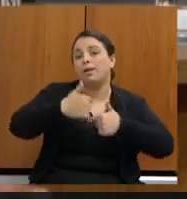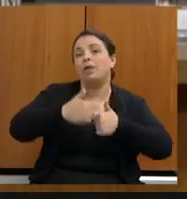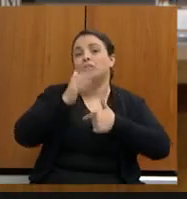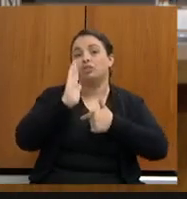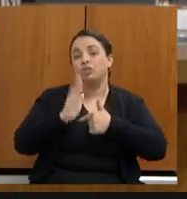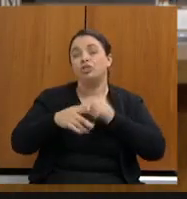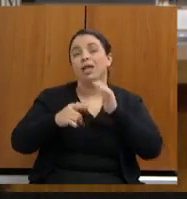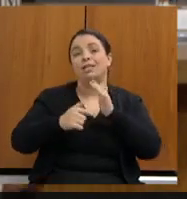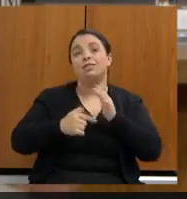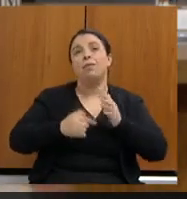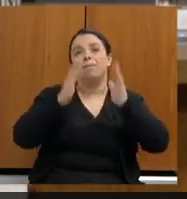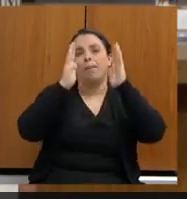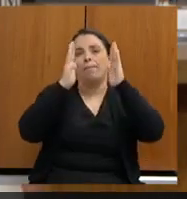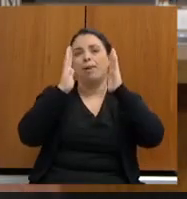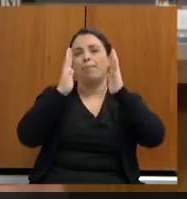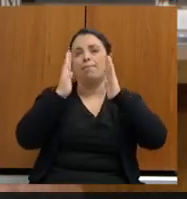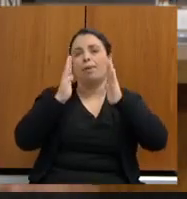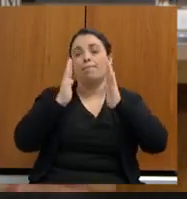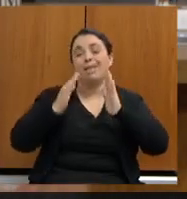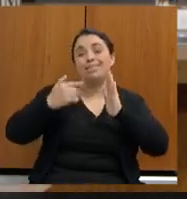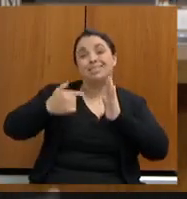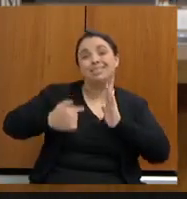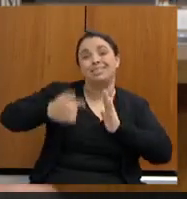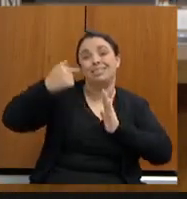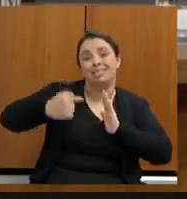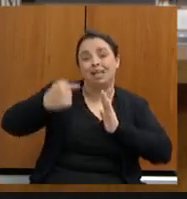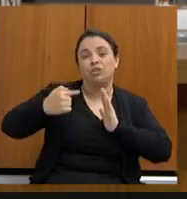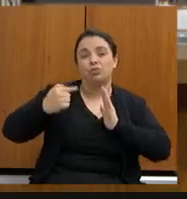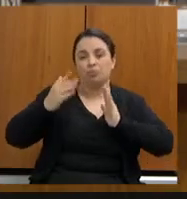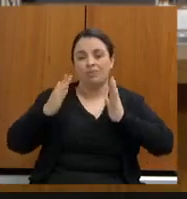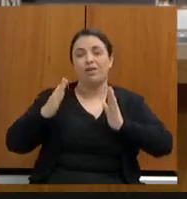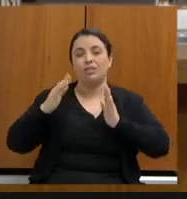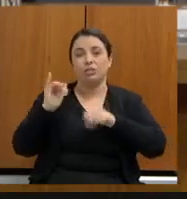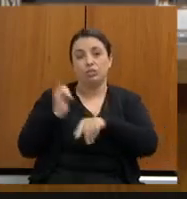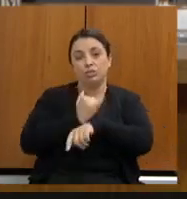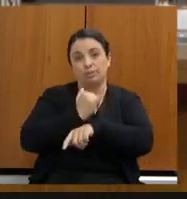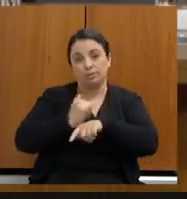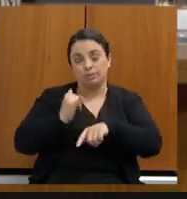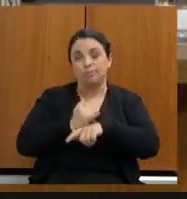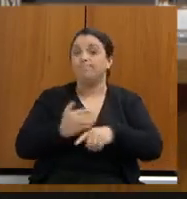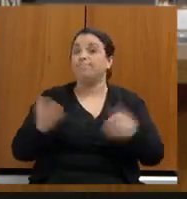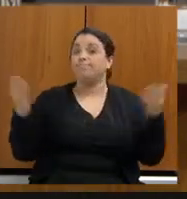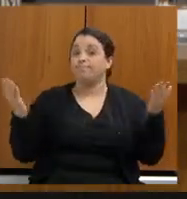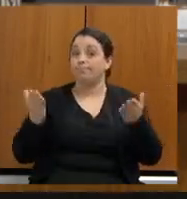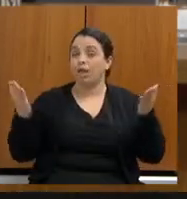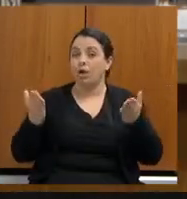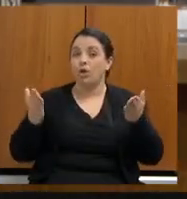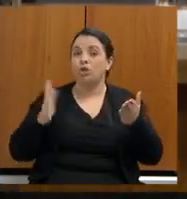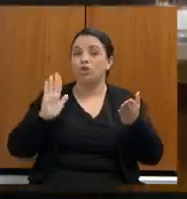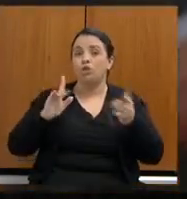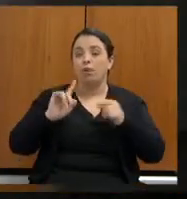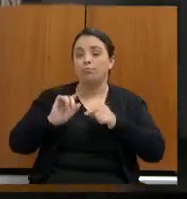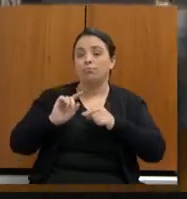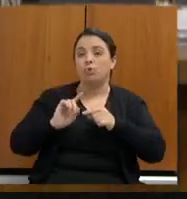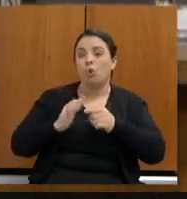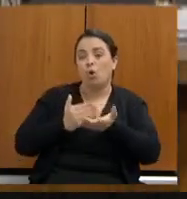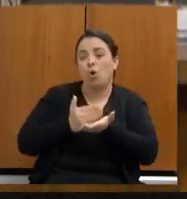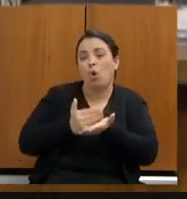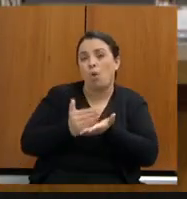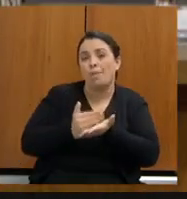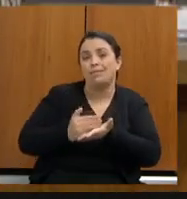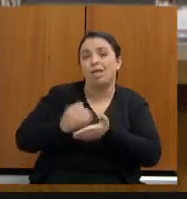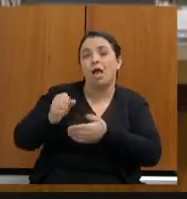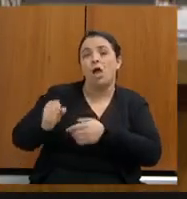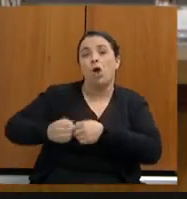na sua sétima fase de estratégia pode passar e nós estamos agora alcançando a oitava estratégia a ser